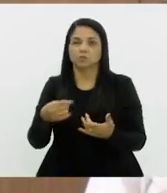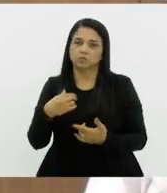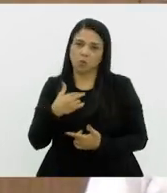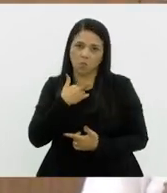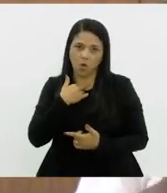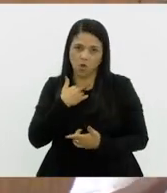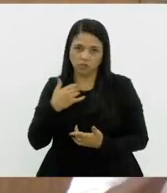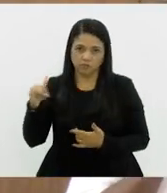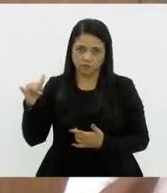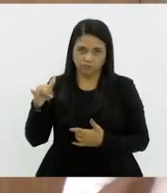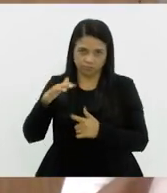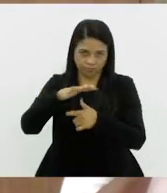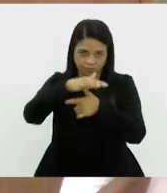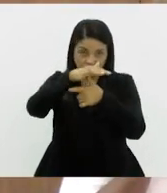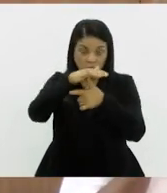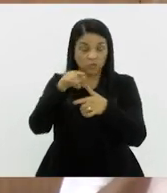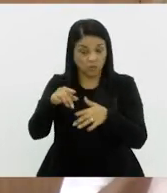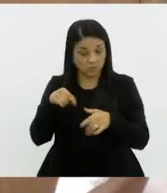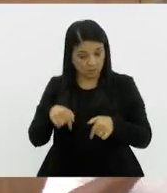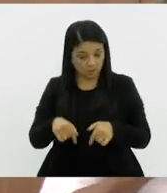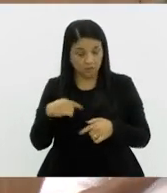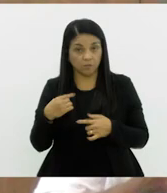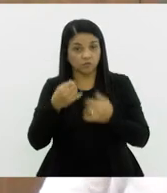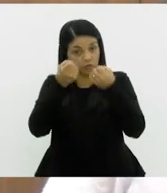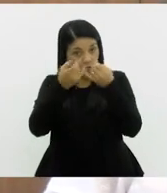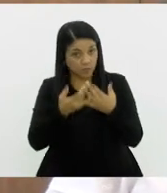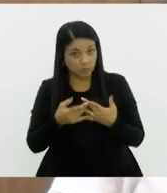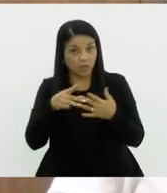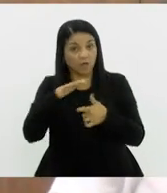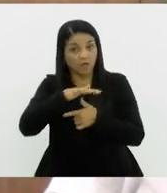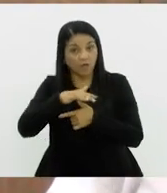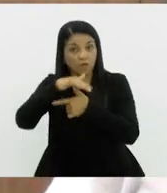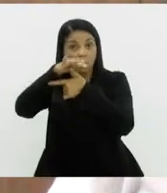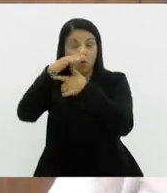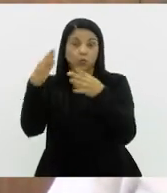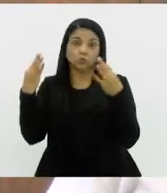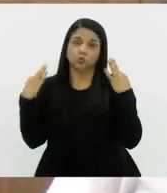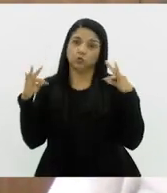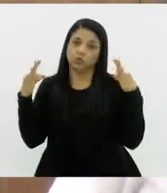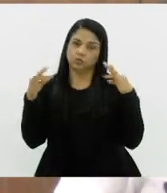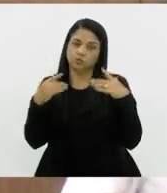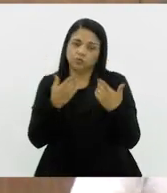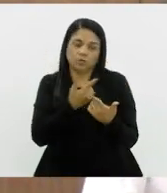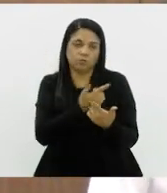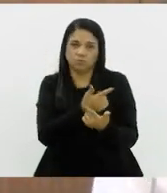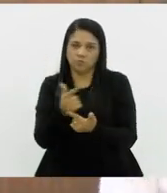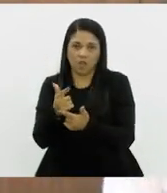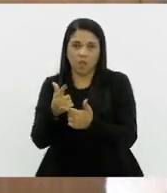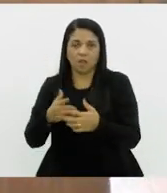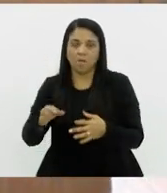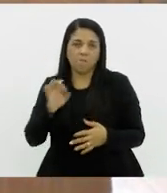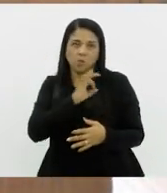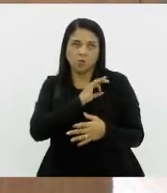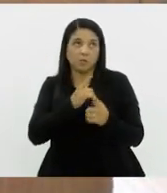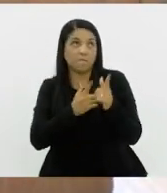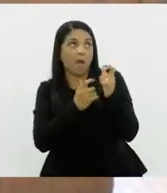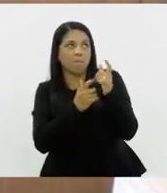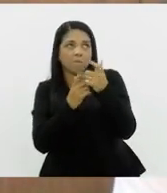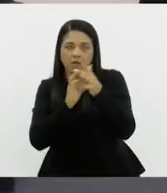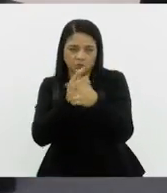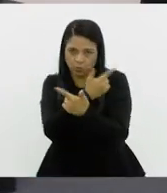dos voos turísticos, sim. Vai ter influência, por exemplo, nas aviações policiais. Claro, e claro. Não, é